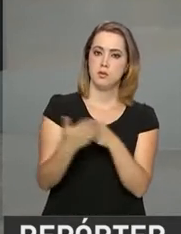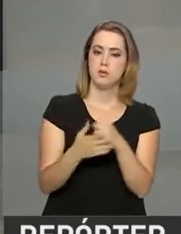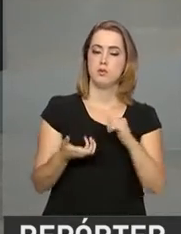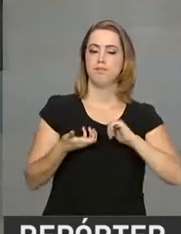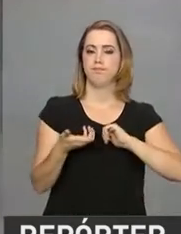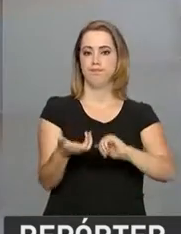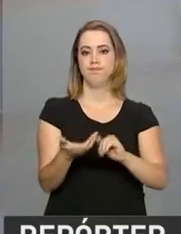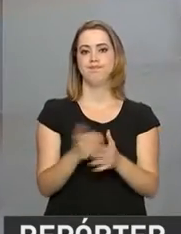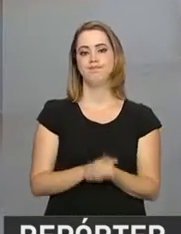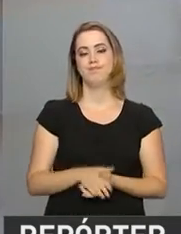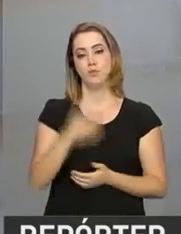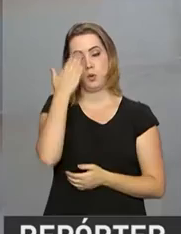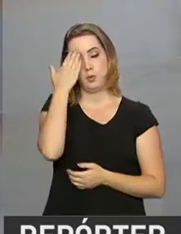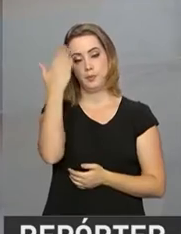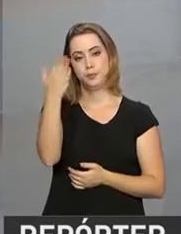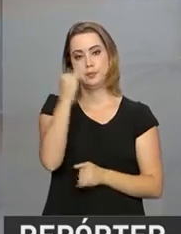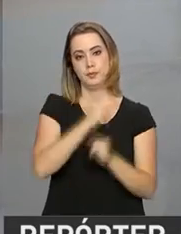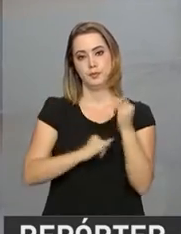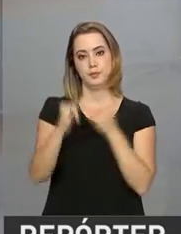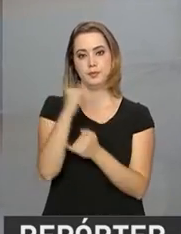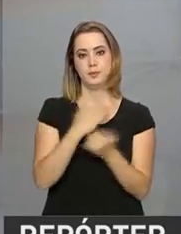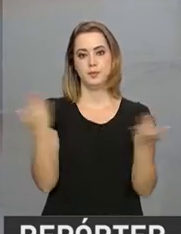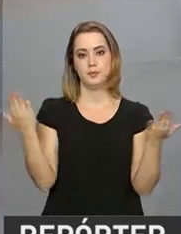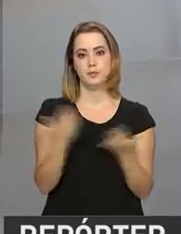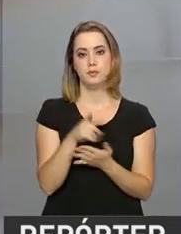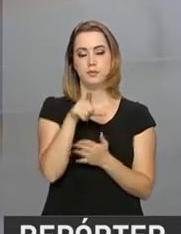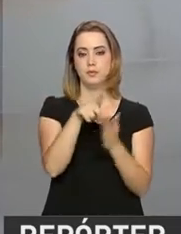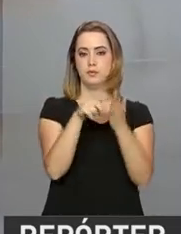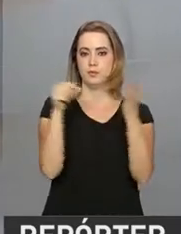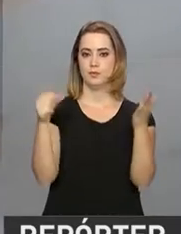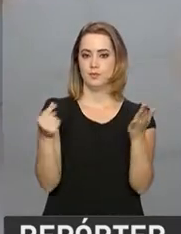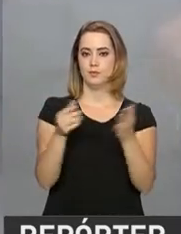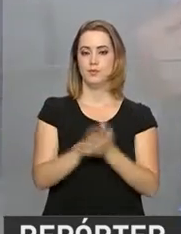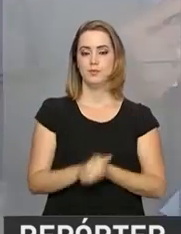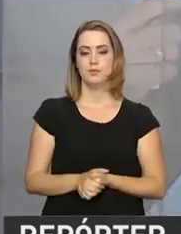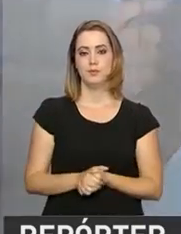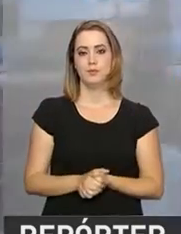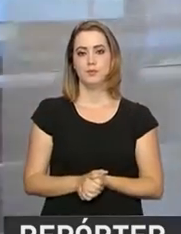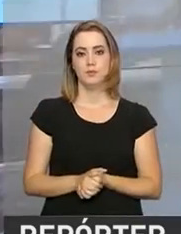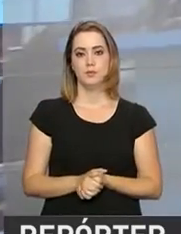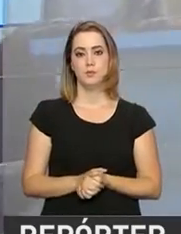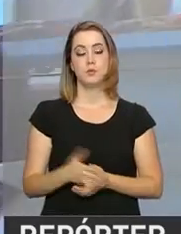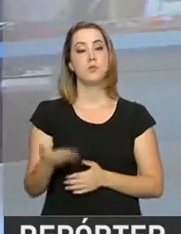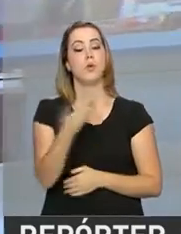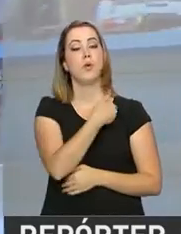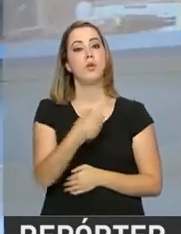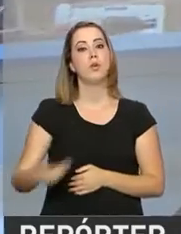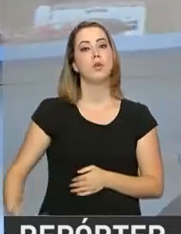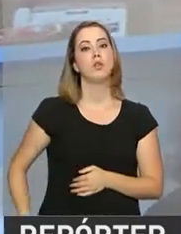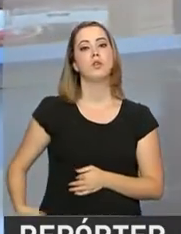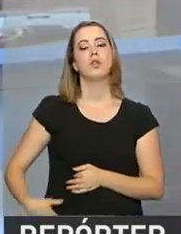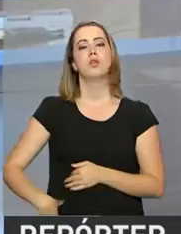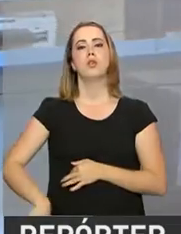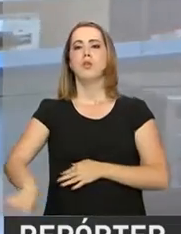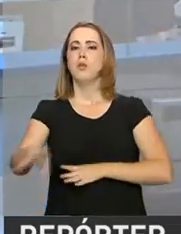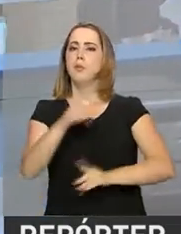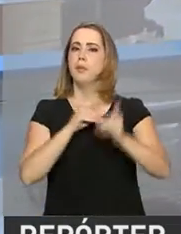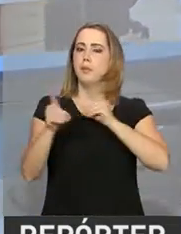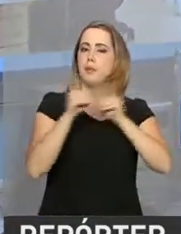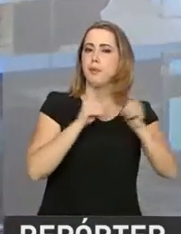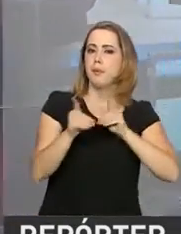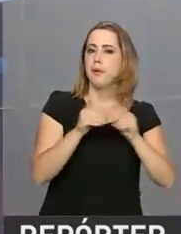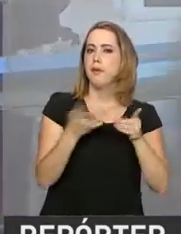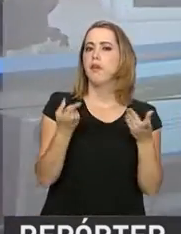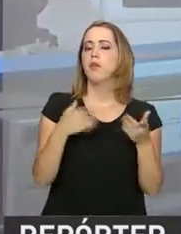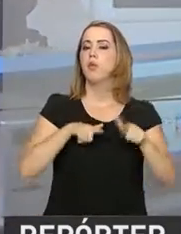Luiz. Obrigado, Paulo Lassalve, pelas informações ao vivo aí direto do Palácio do Planalto. E o governo vai discutir com trabalhadores e